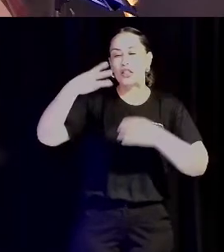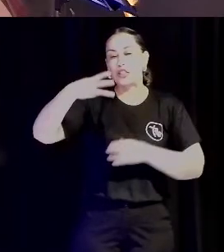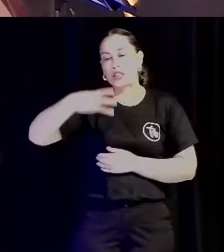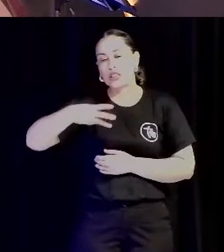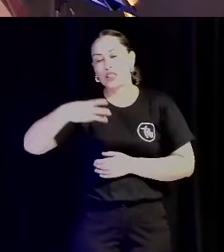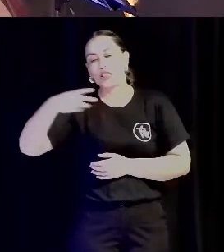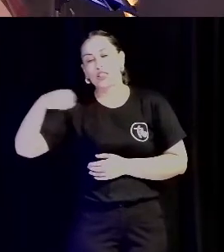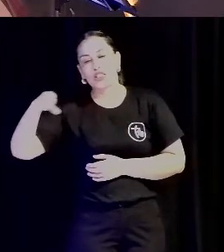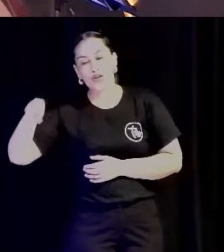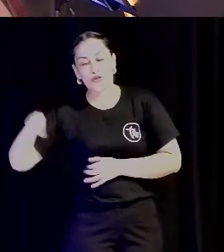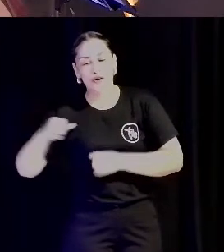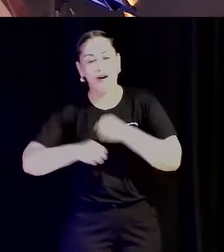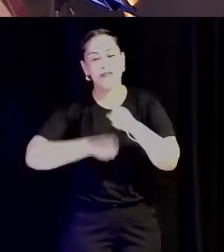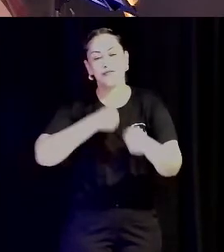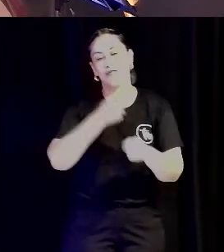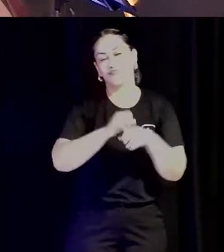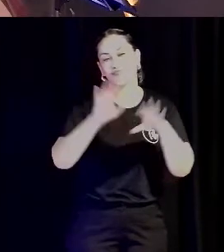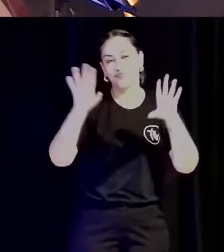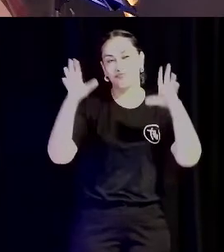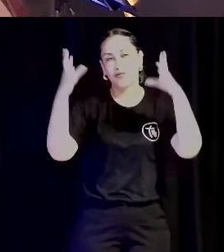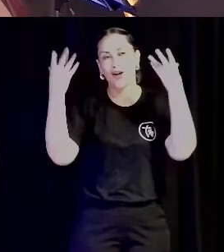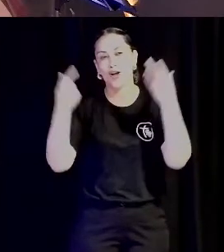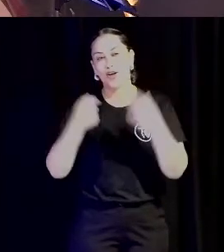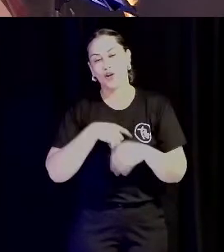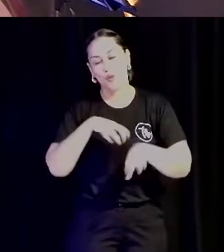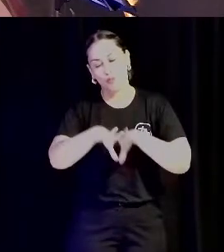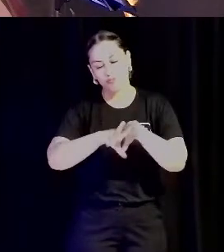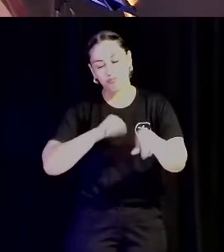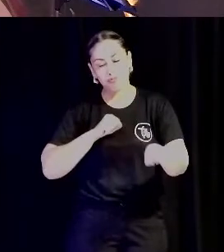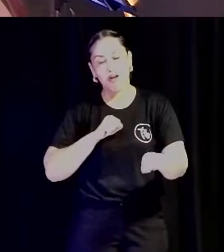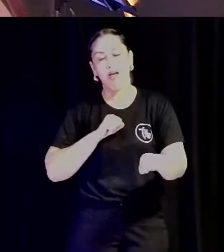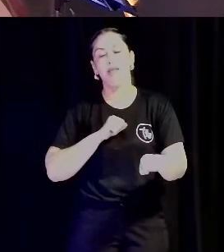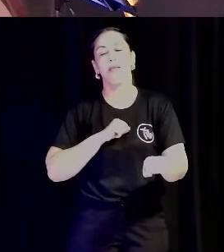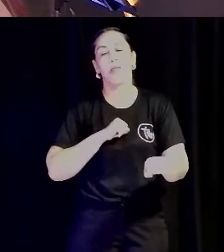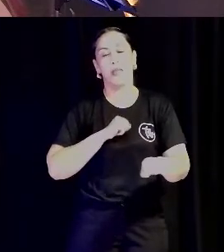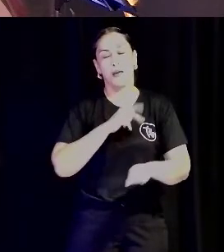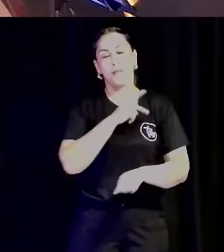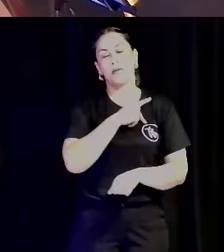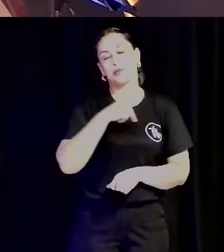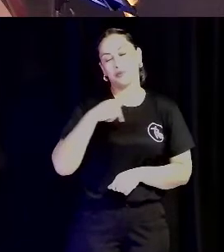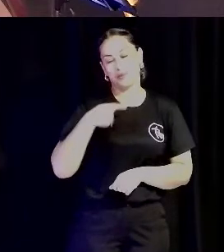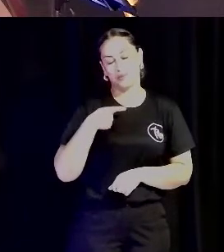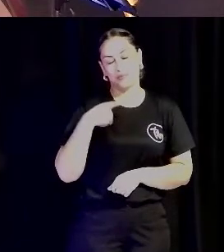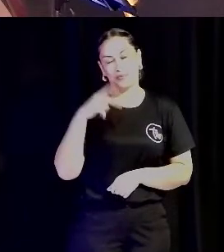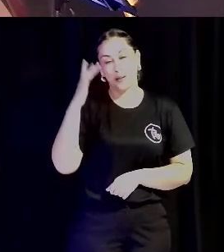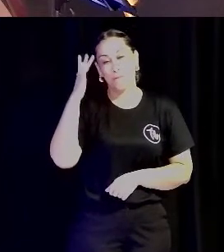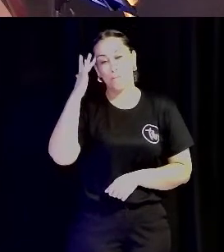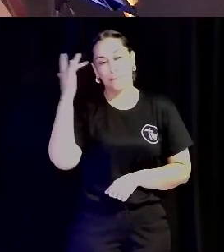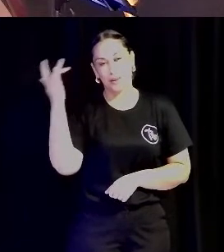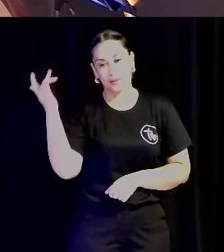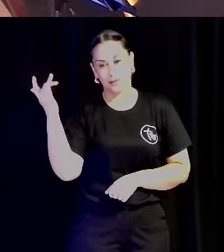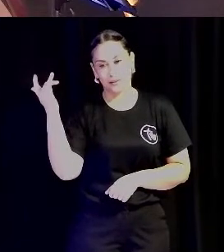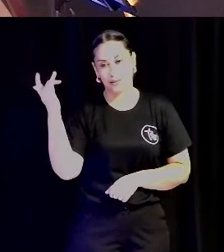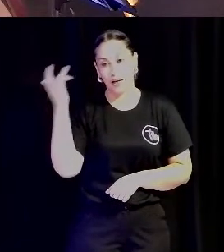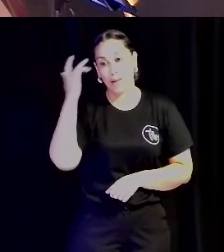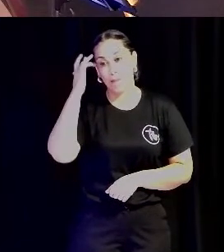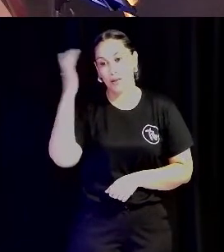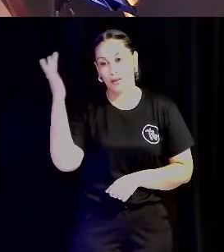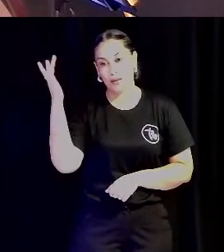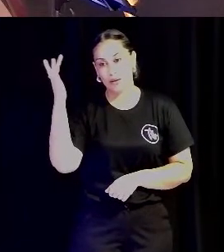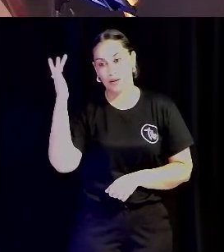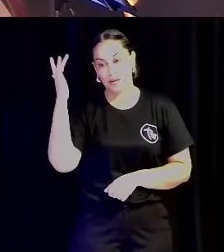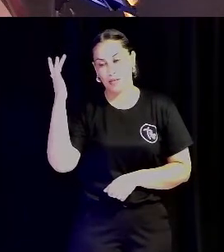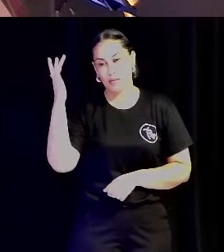pastoral, 13 de abril de 1991. Amanhã. E sabe, eu estava